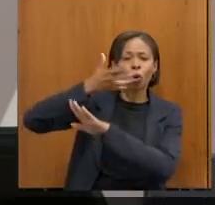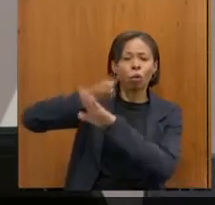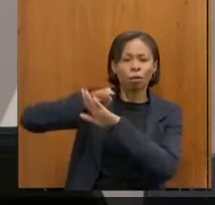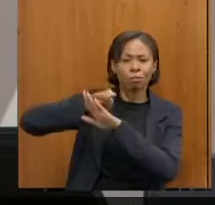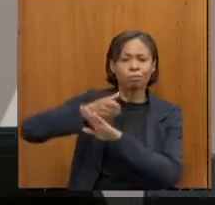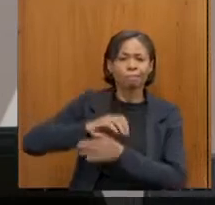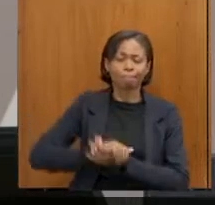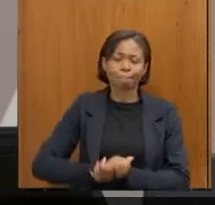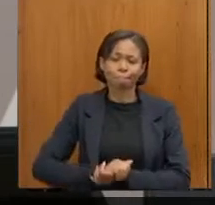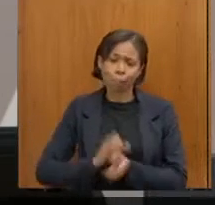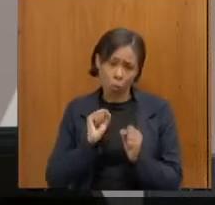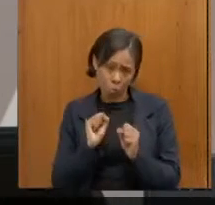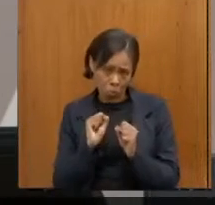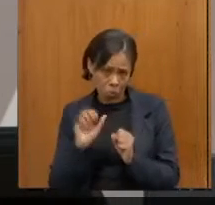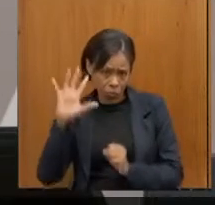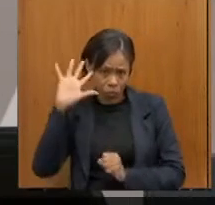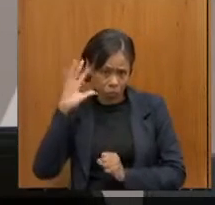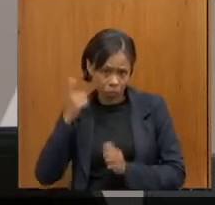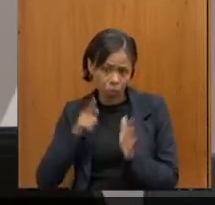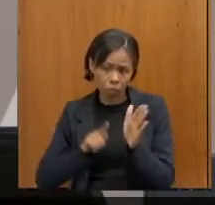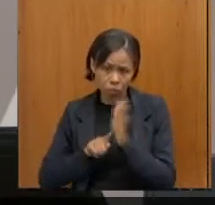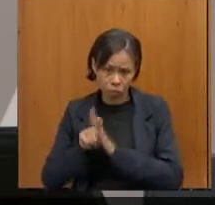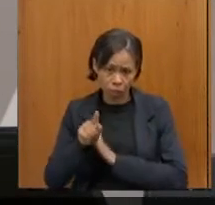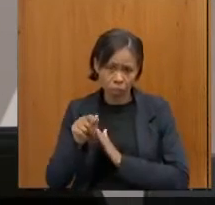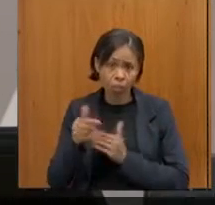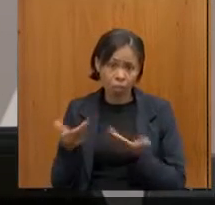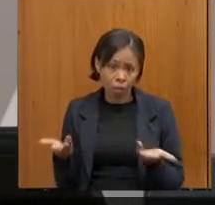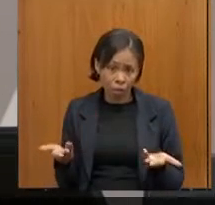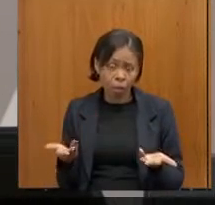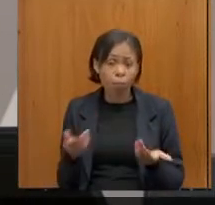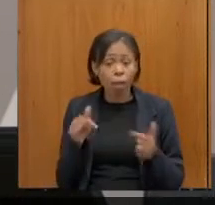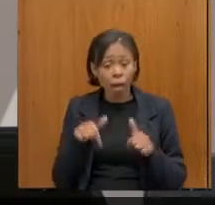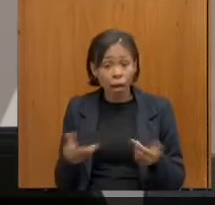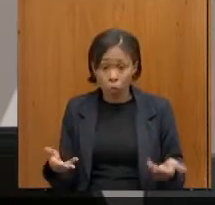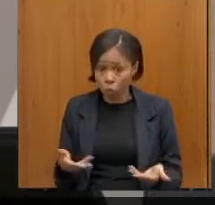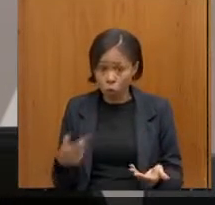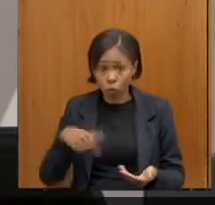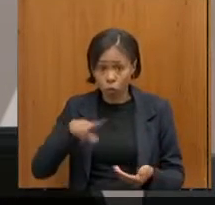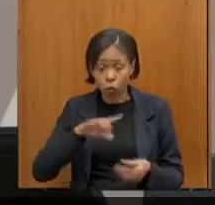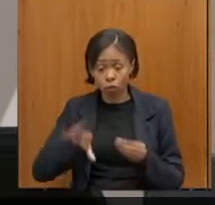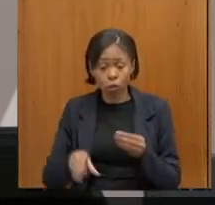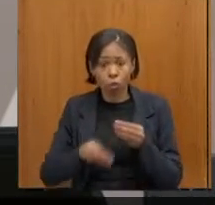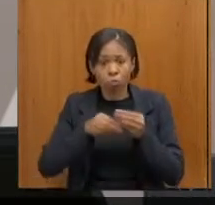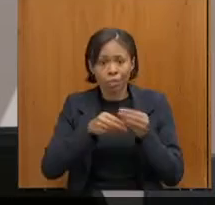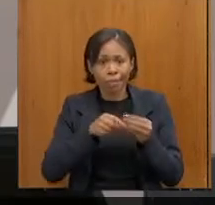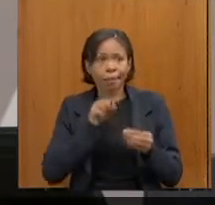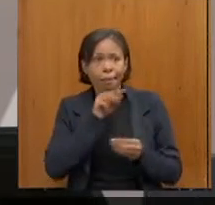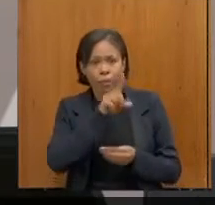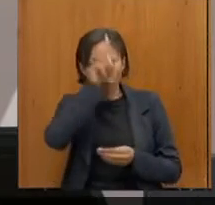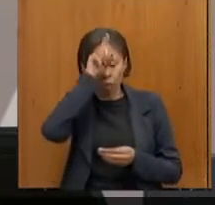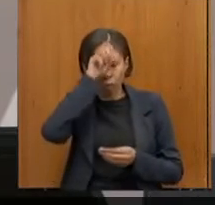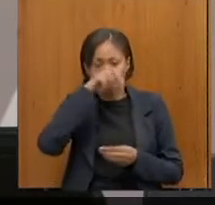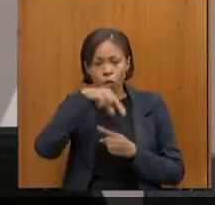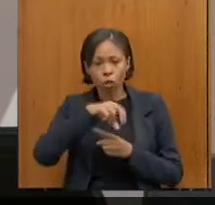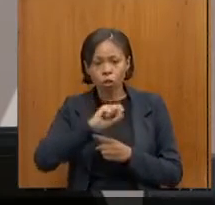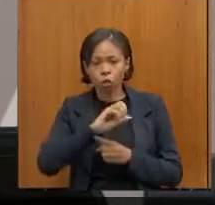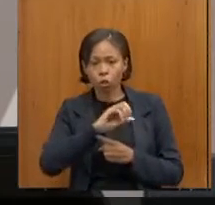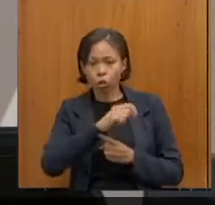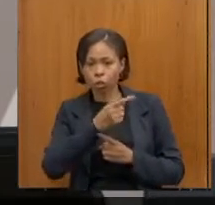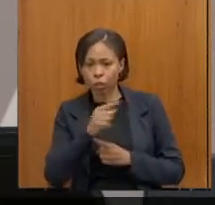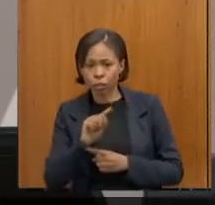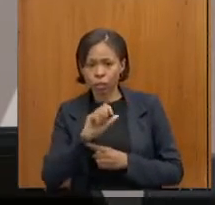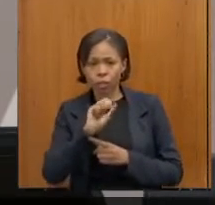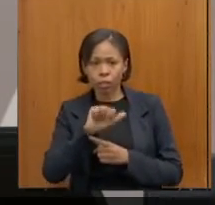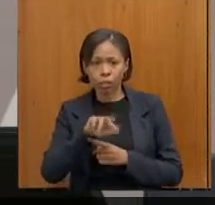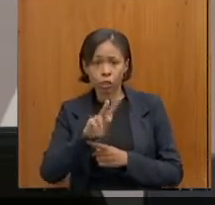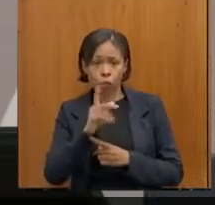resolver agora mesmo para que a gente pudesse passar uma Emenda para o Hospital Nossa Senhora das Graças que é um desses